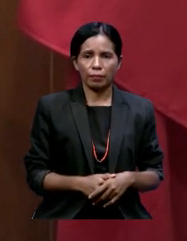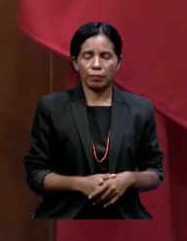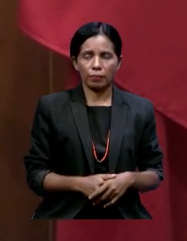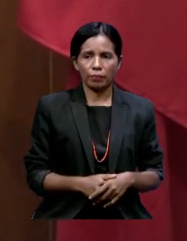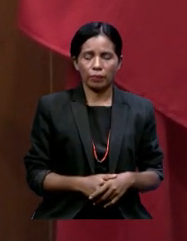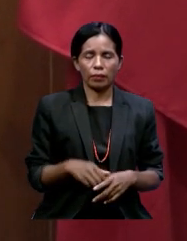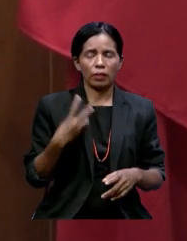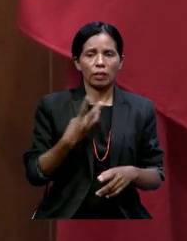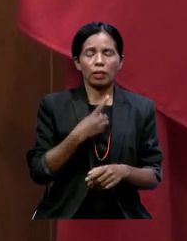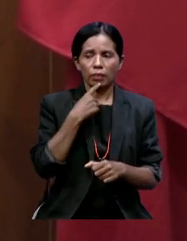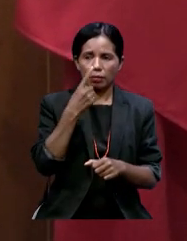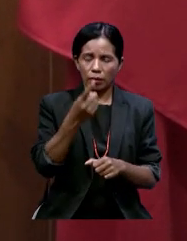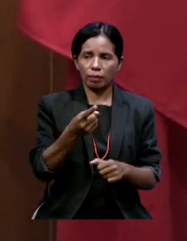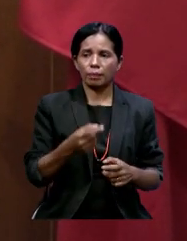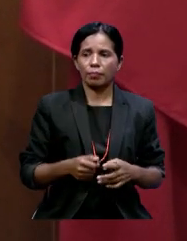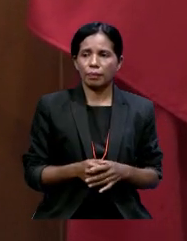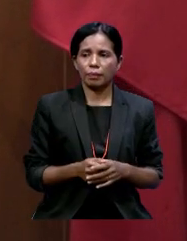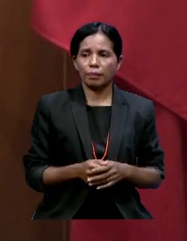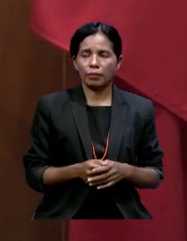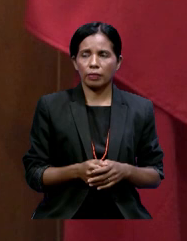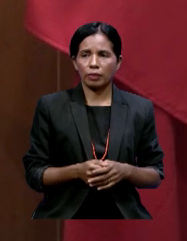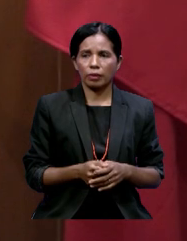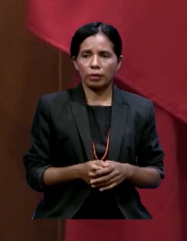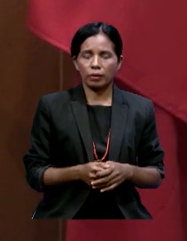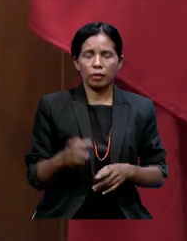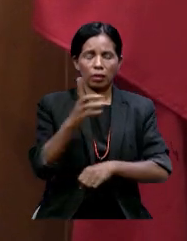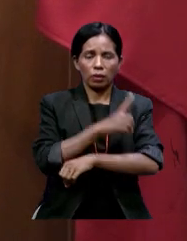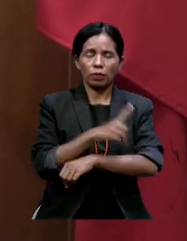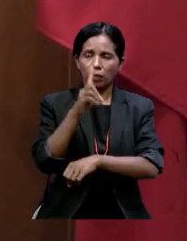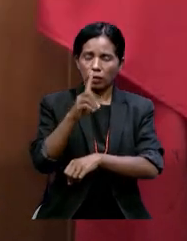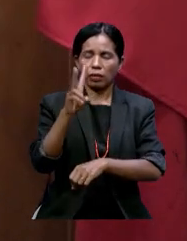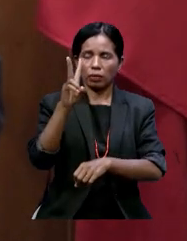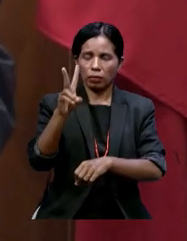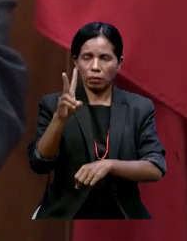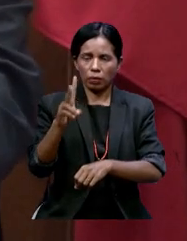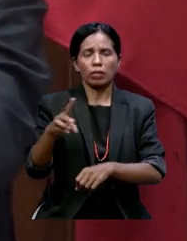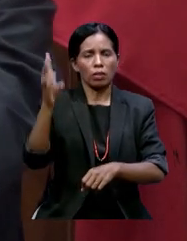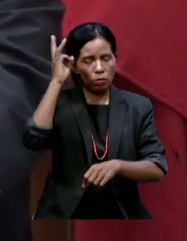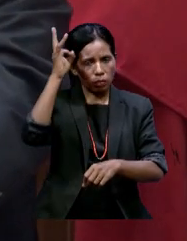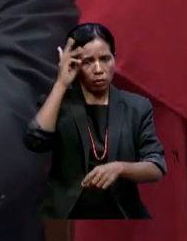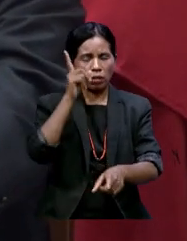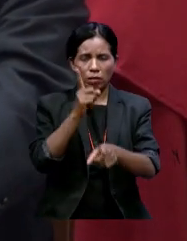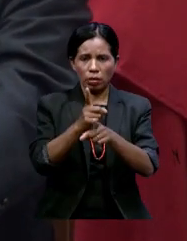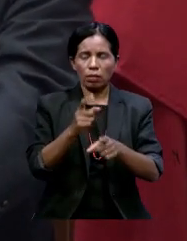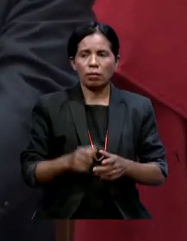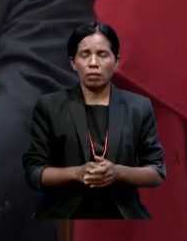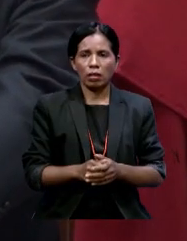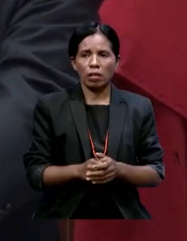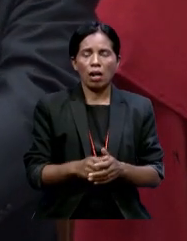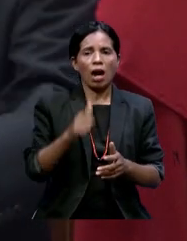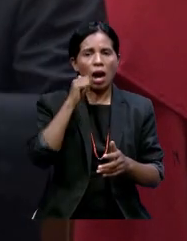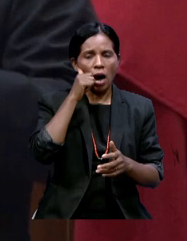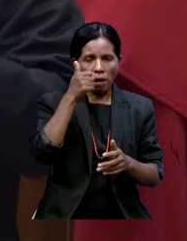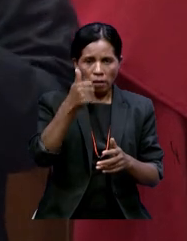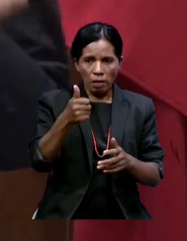e te dure a cara que te e hene lor e da rua de mais ocupado tu breves Apa mau saya kali